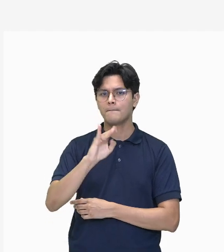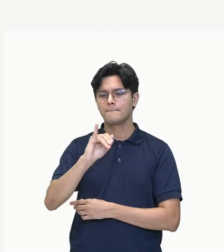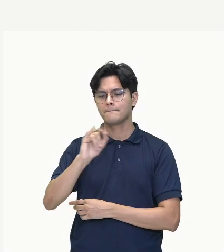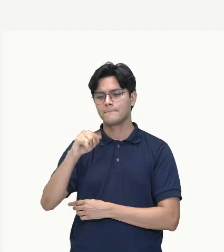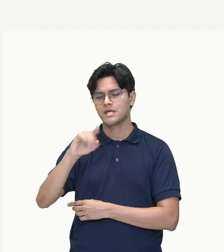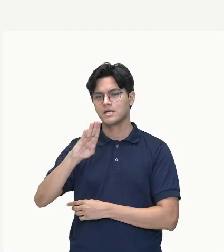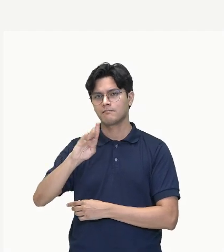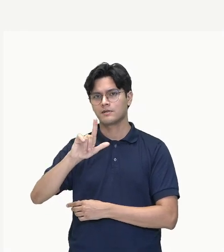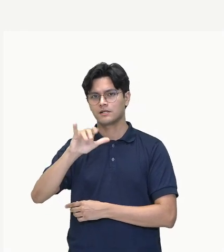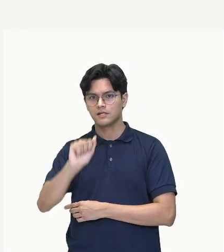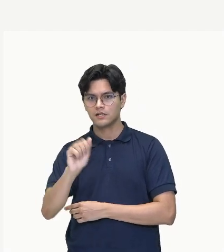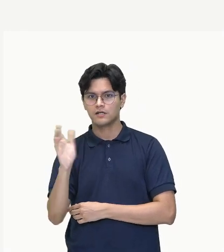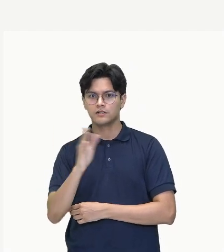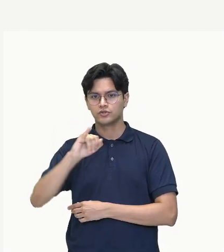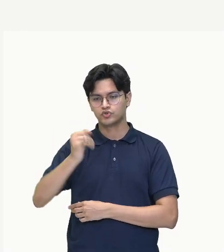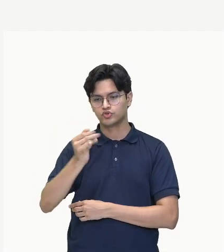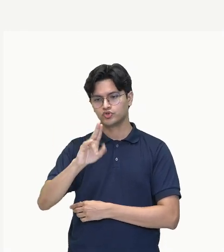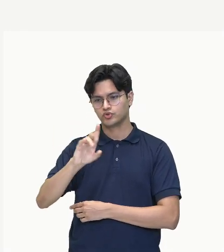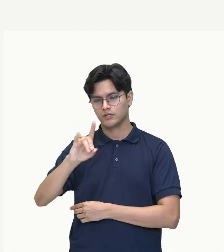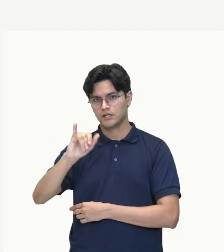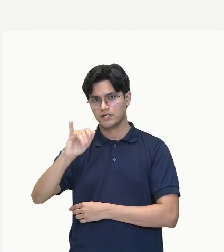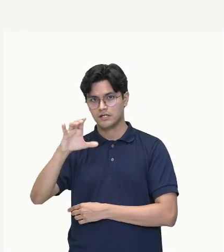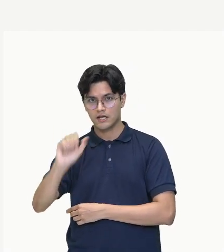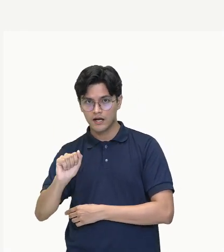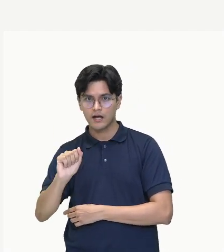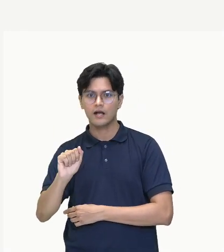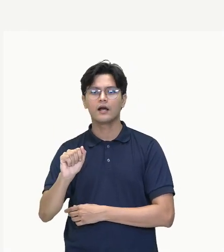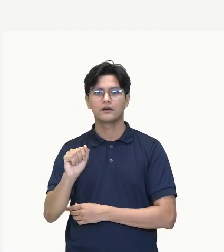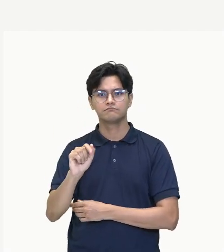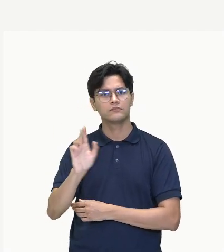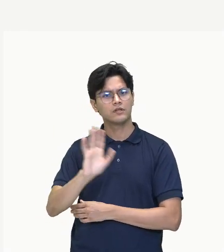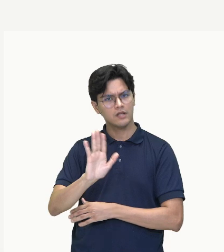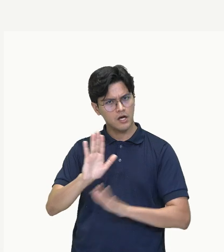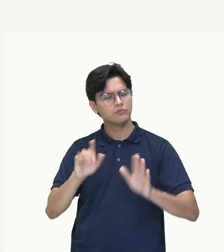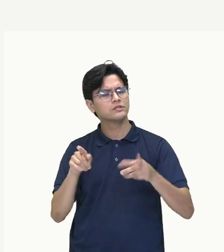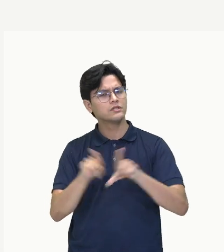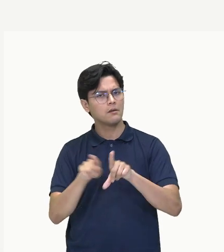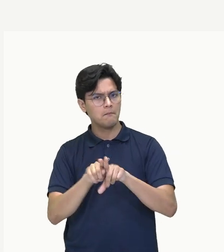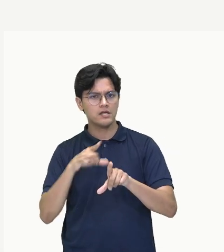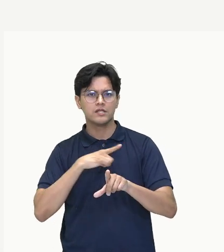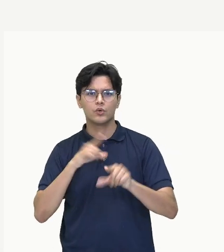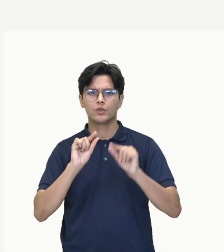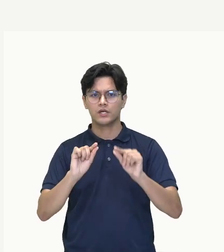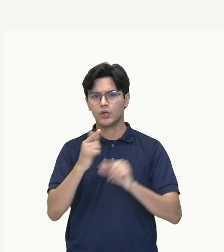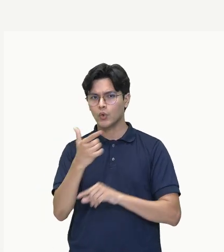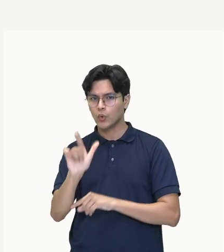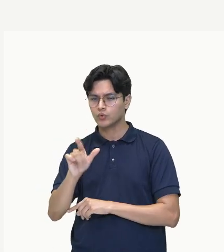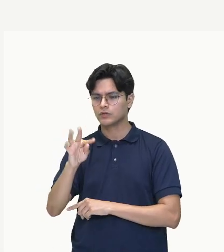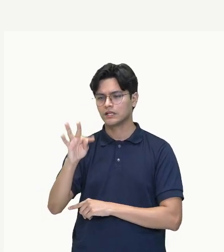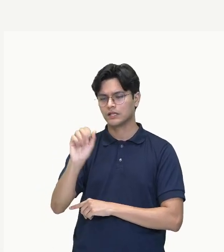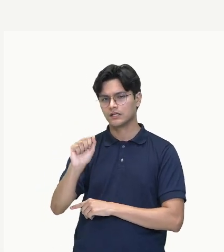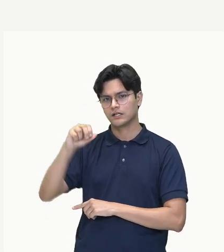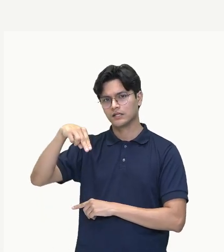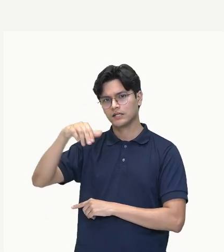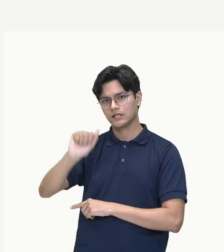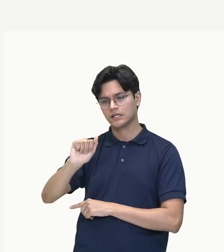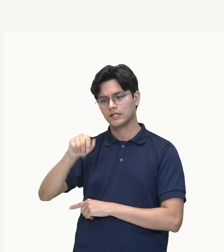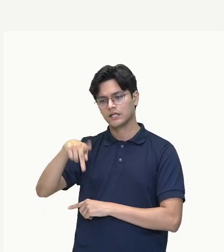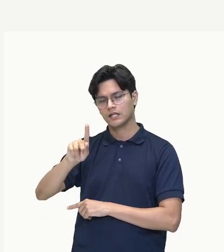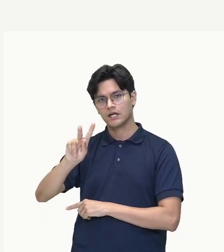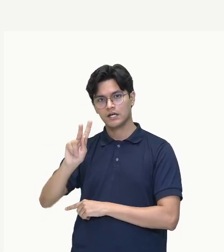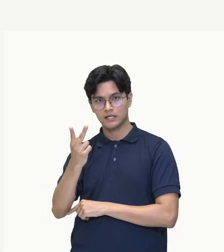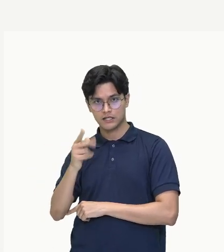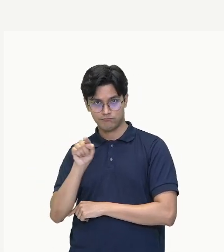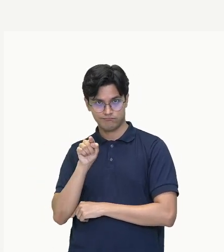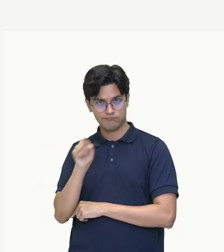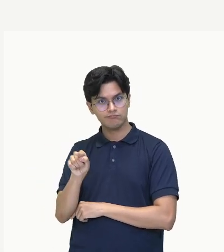gente pensa logo que é a Torá. Não, a Torá é parte da Tanakh. Mas comumente falando, nós dizemos que a Tanakh é